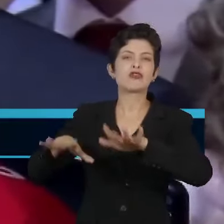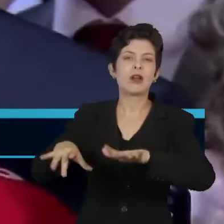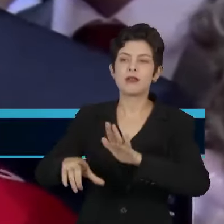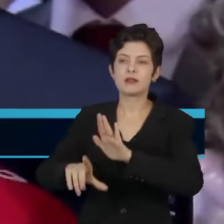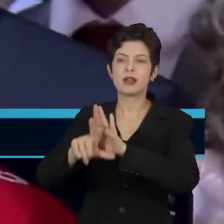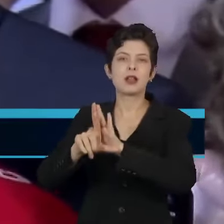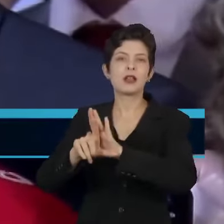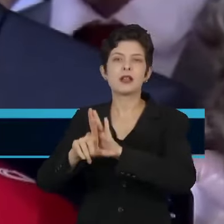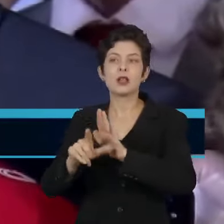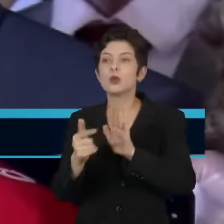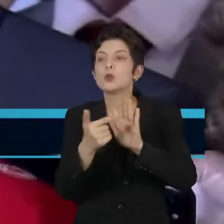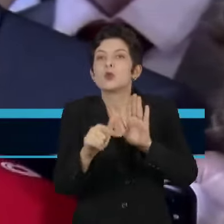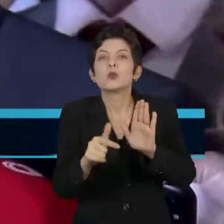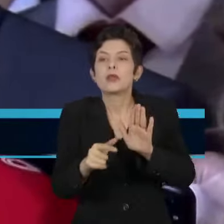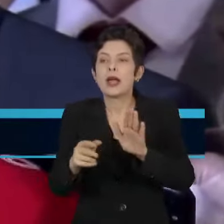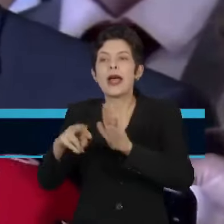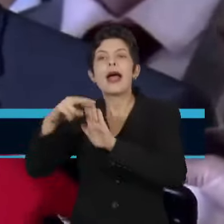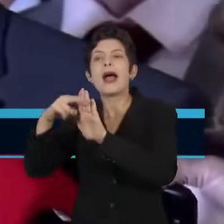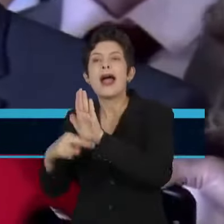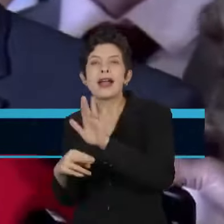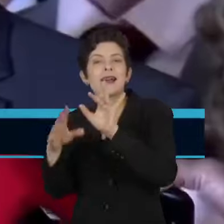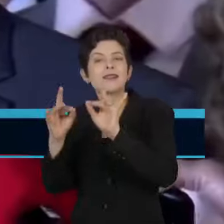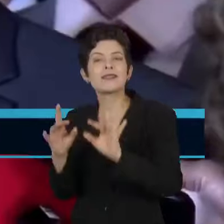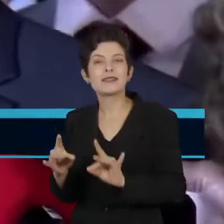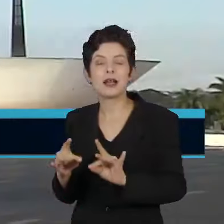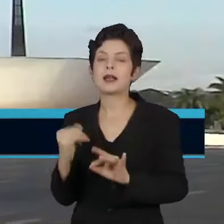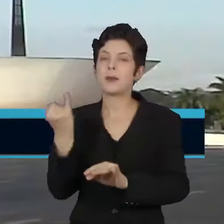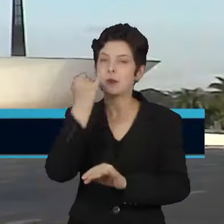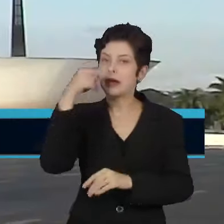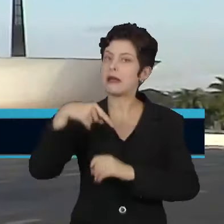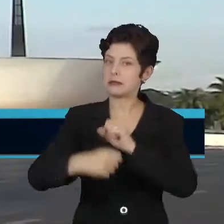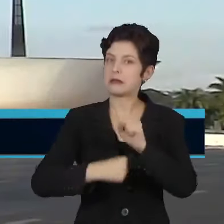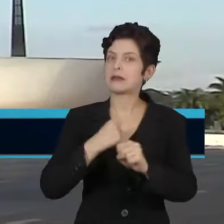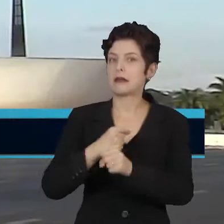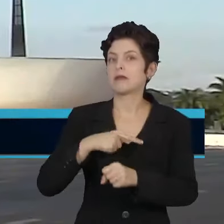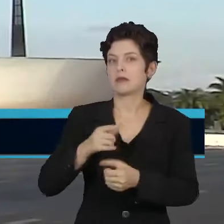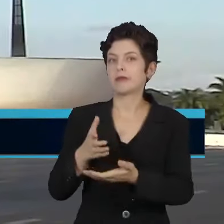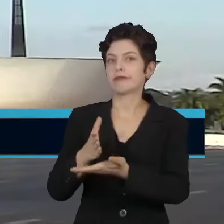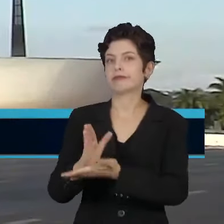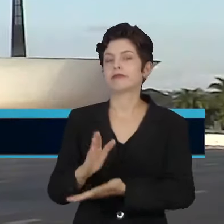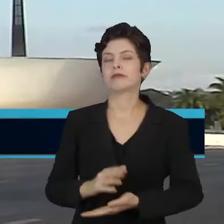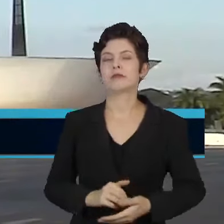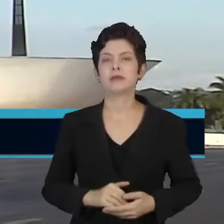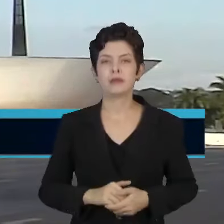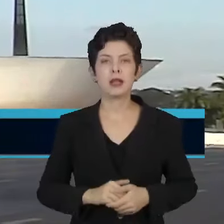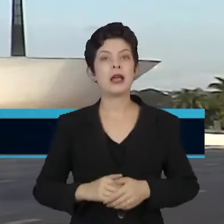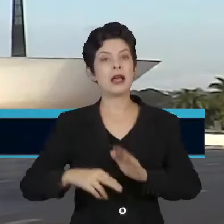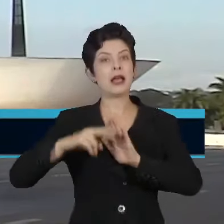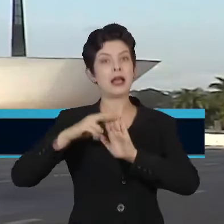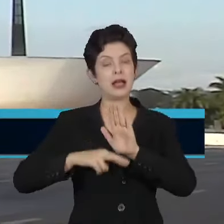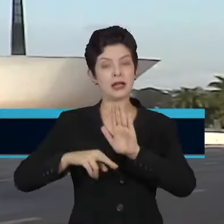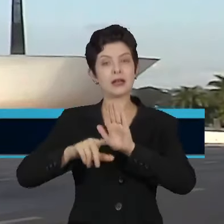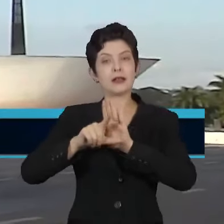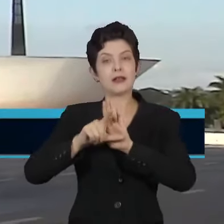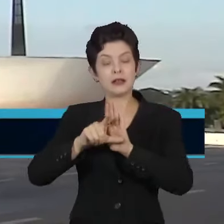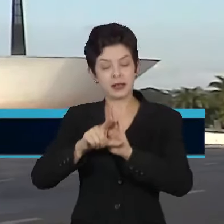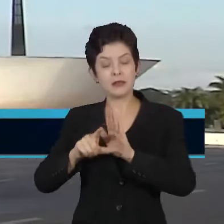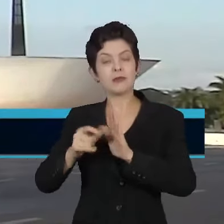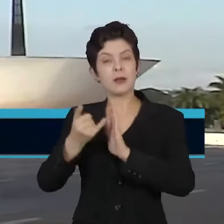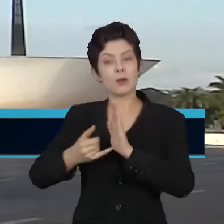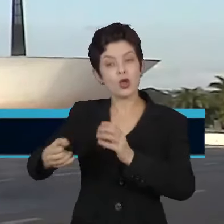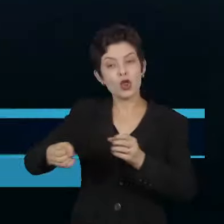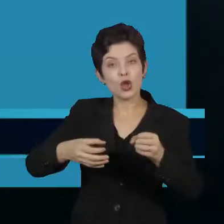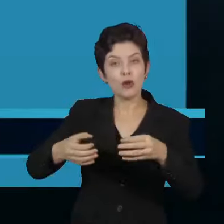uma regulamentação. Então, é importante que aconteça esse ano ainda. A reforma tributária foi aprovada pelo Congresso em dezembro do